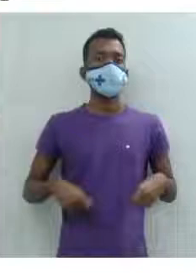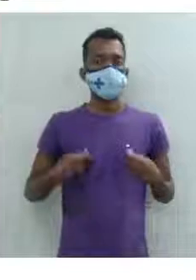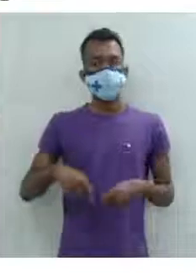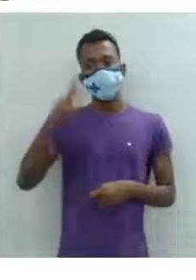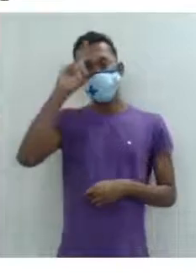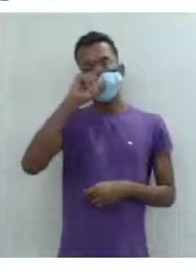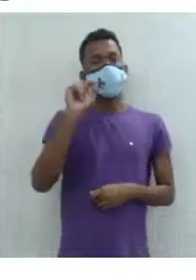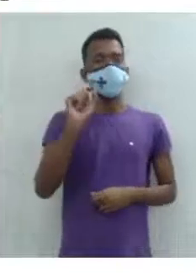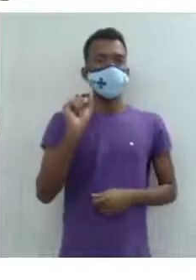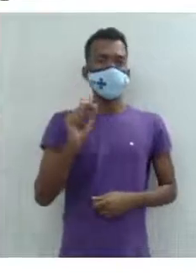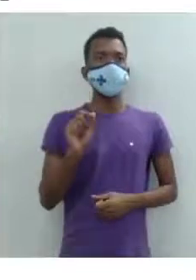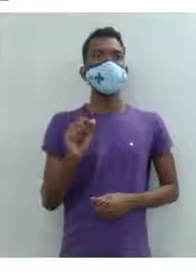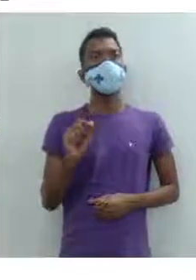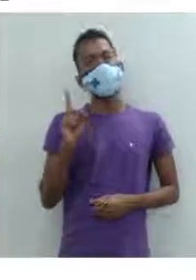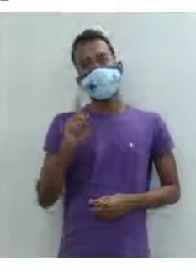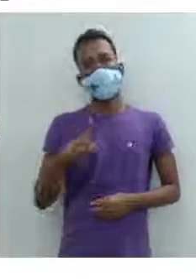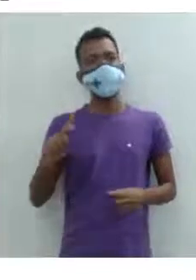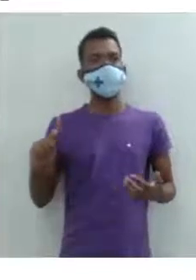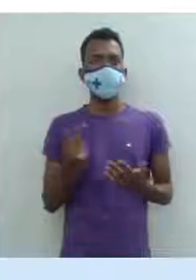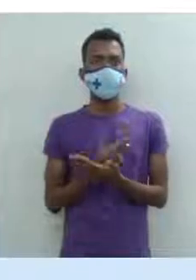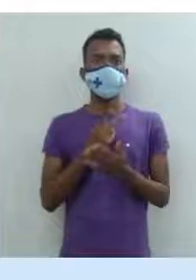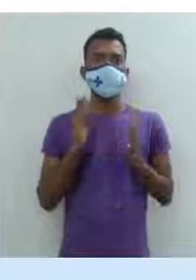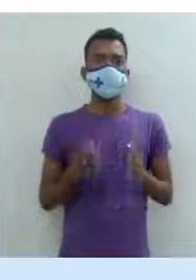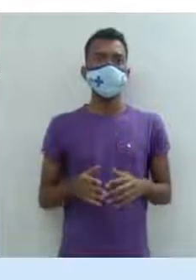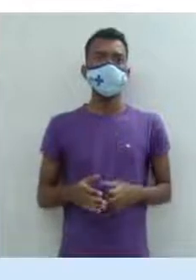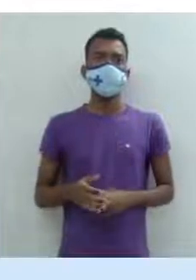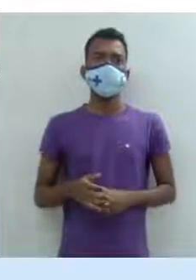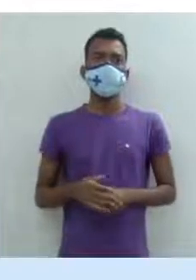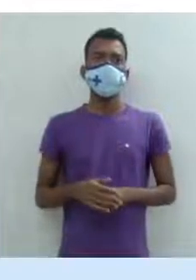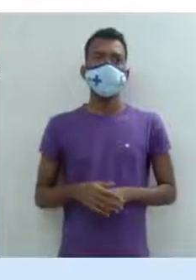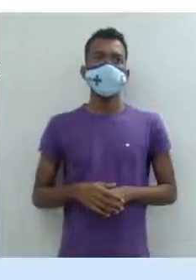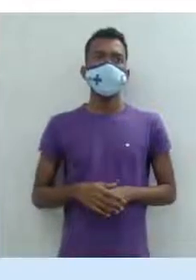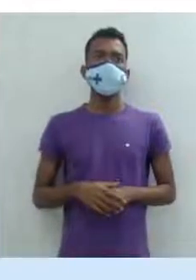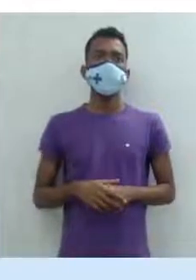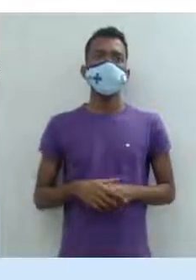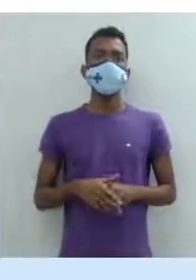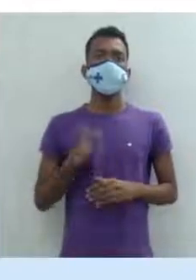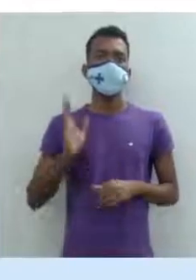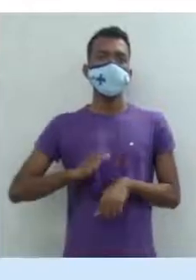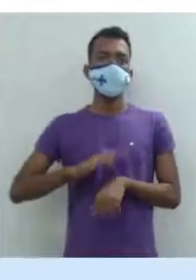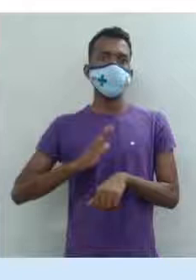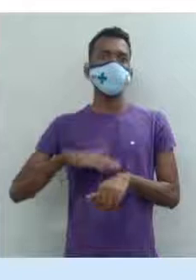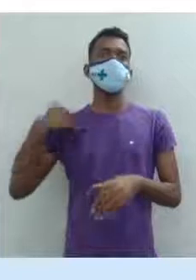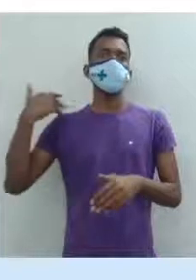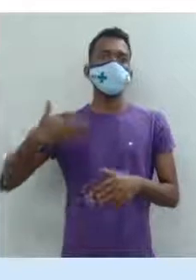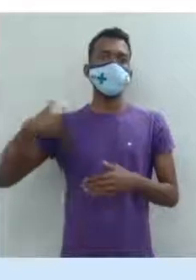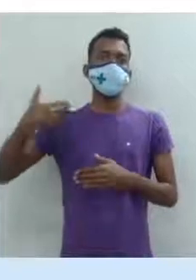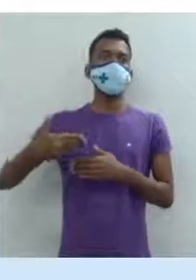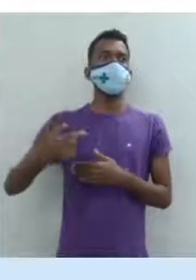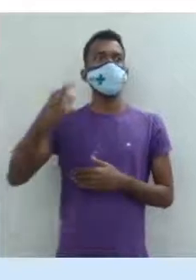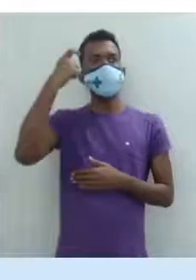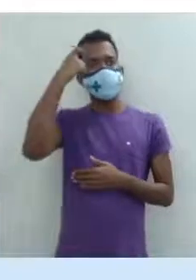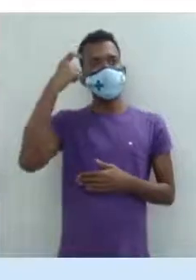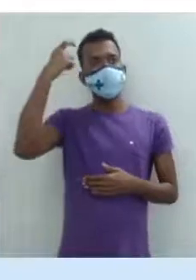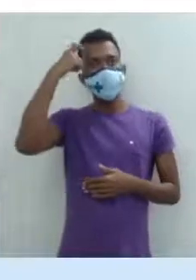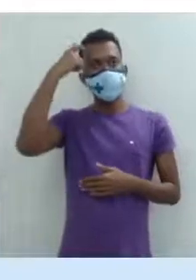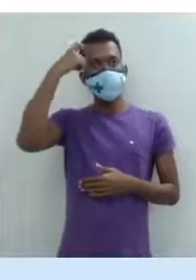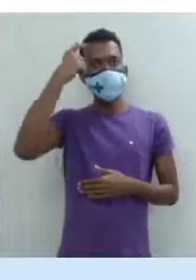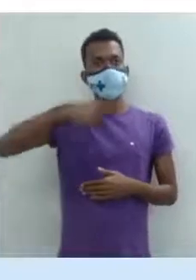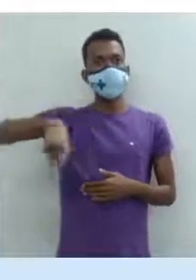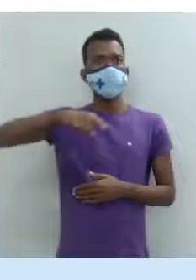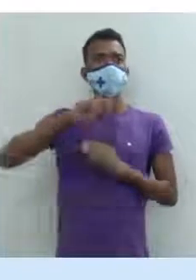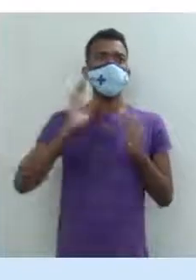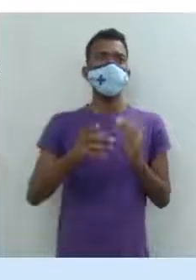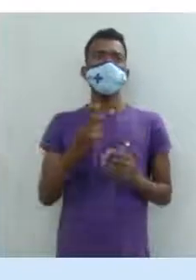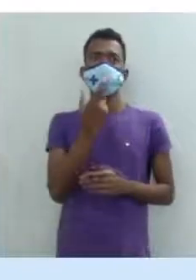isso, que é um erro. Muito tempo se pensava que eles possuíam